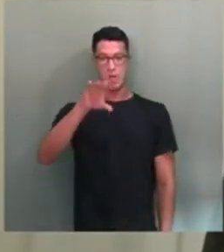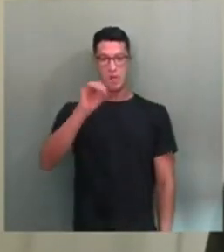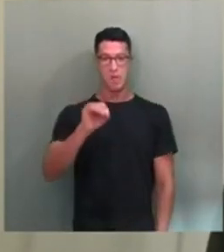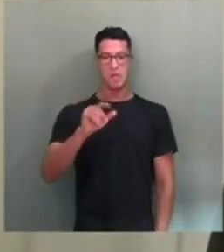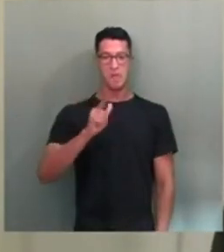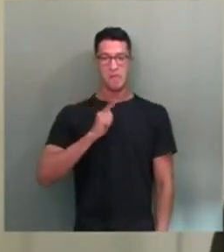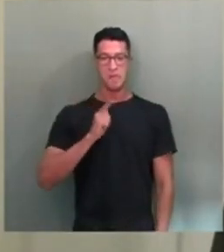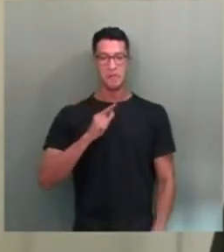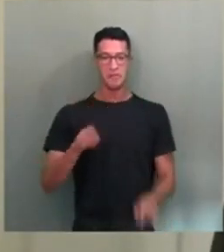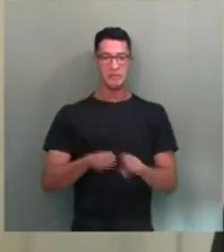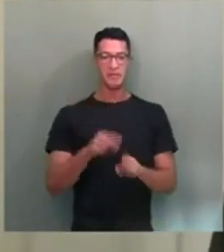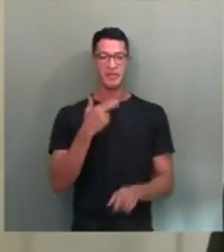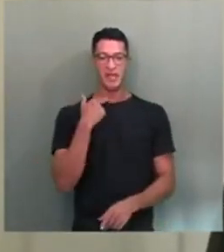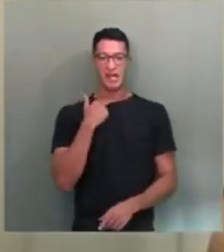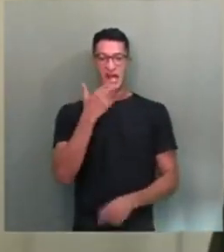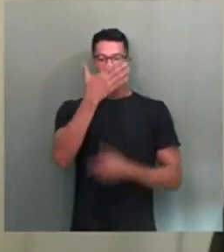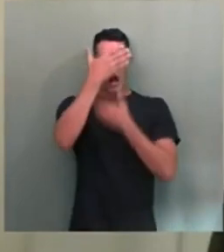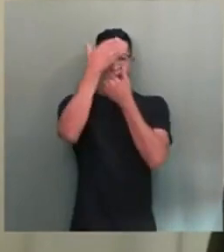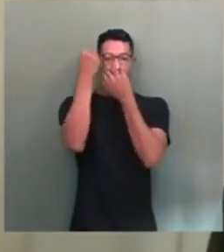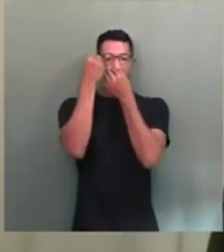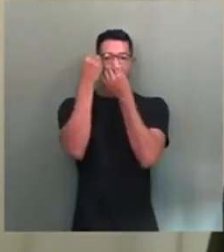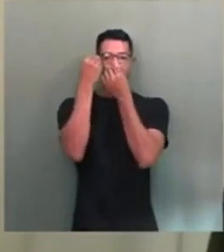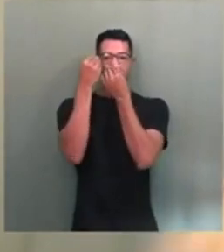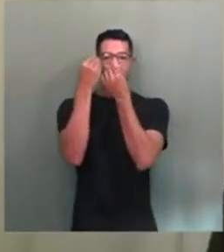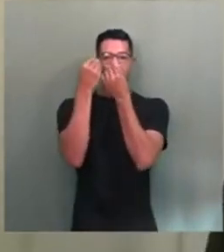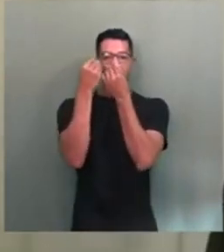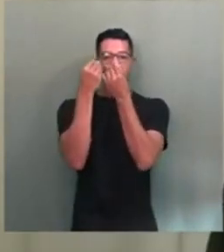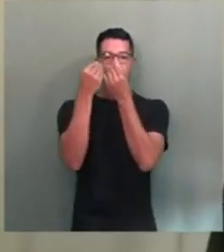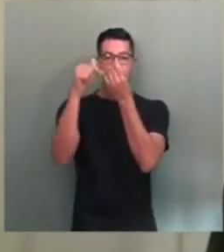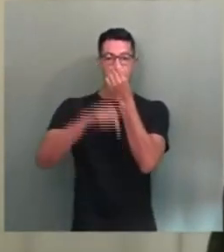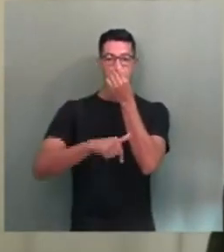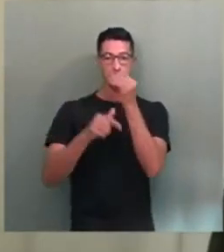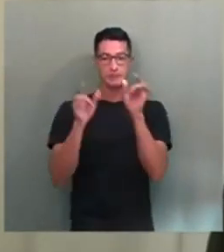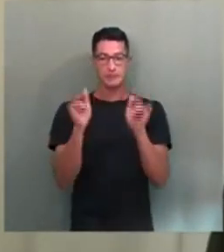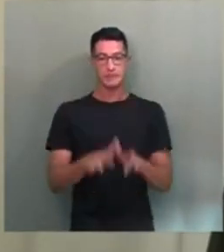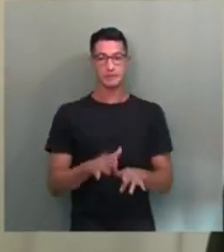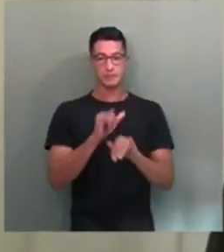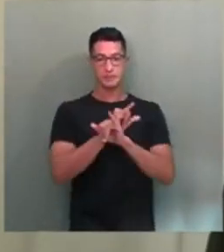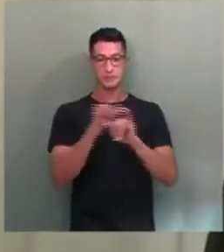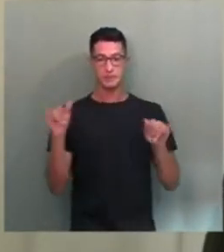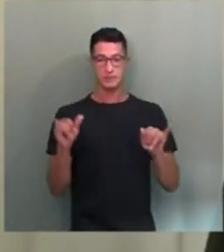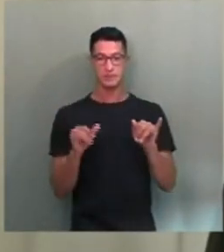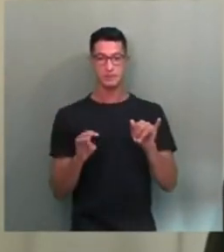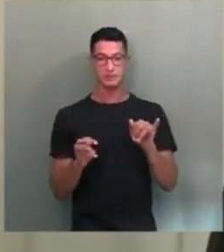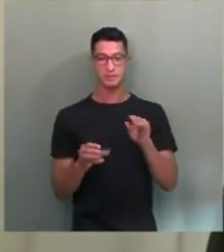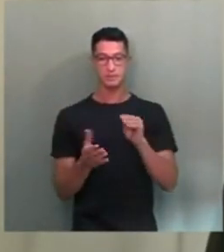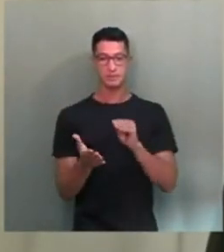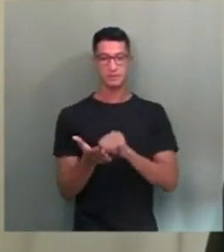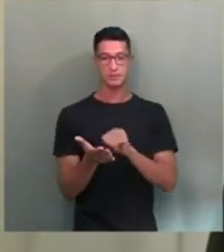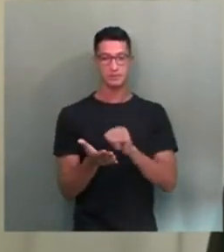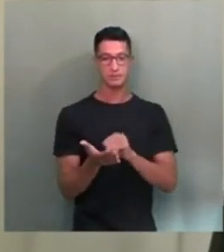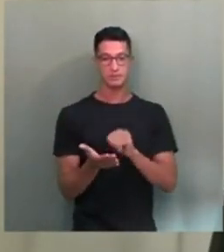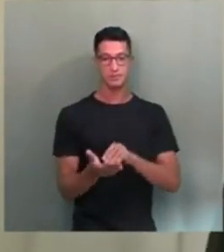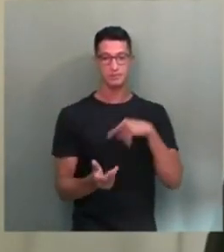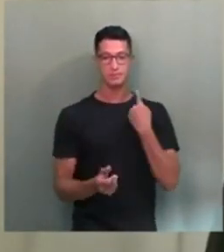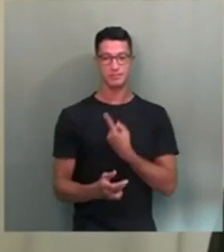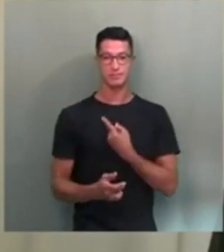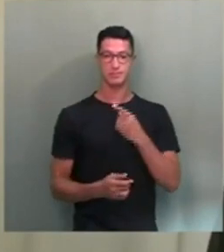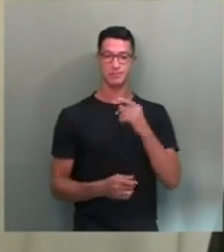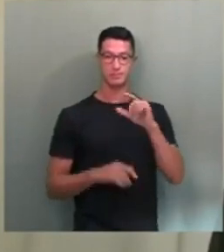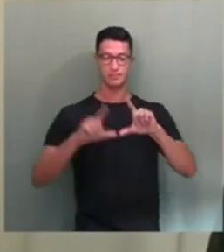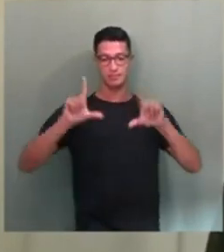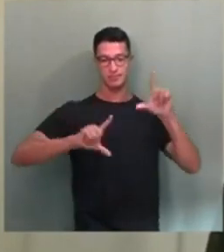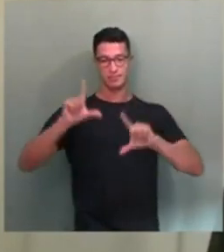Senado. Também não posso, senhor presidente, rapidinho aqui, deixar de registrar a falta que está fazendo o nosso cinegrafista da